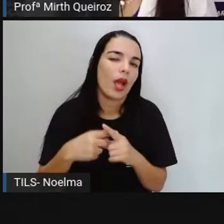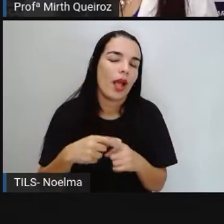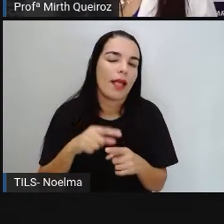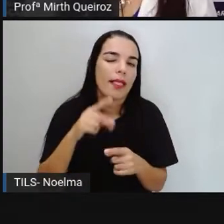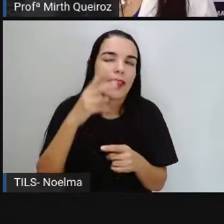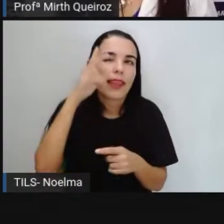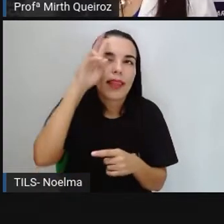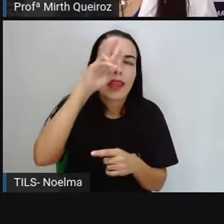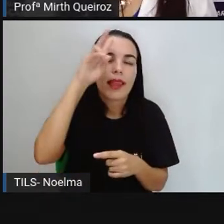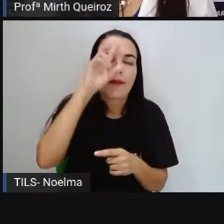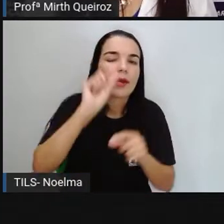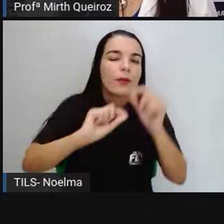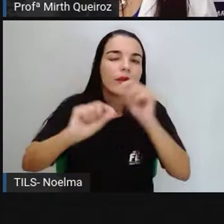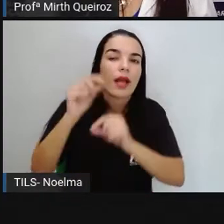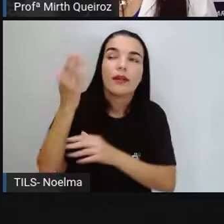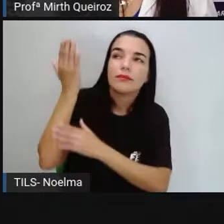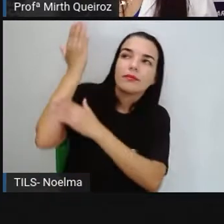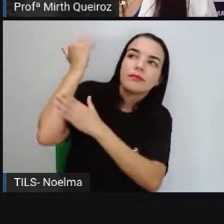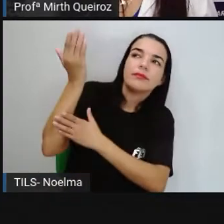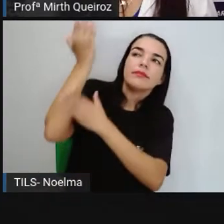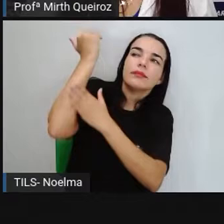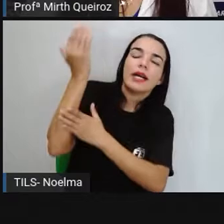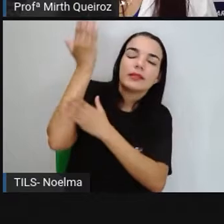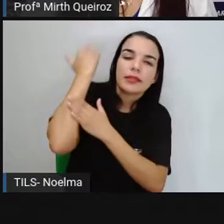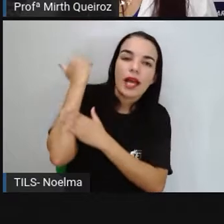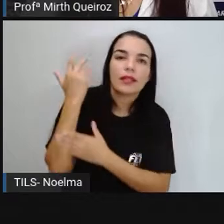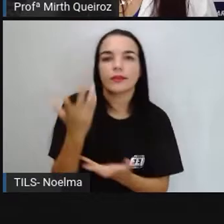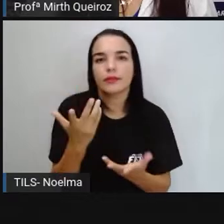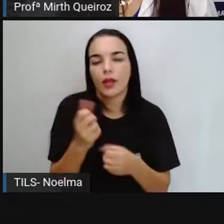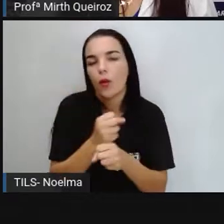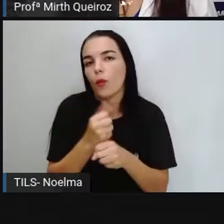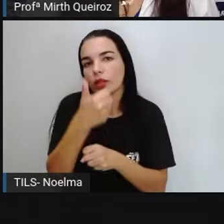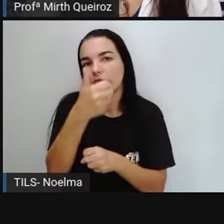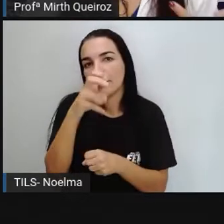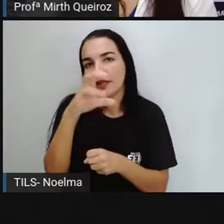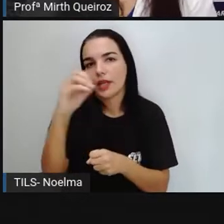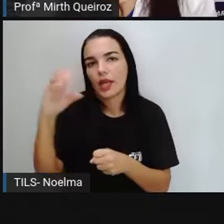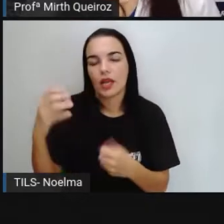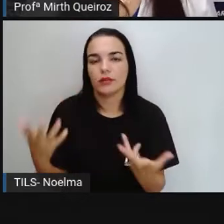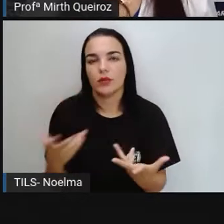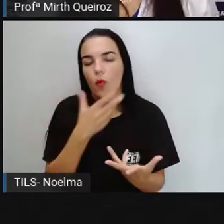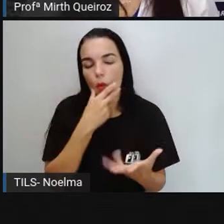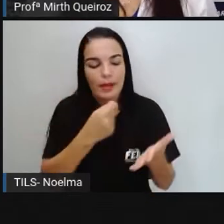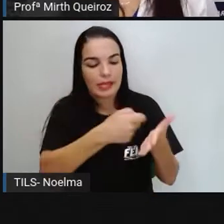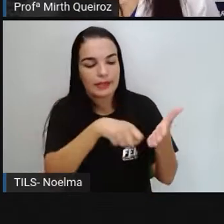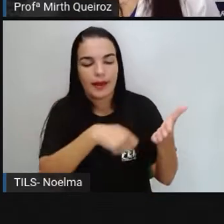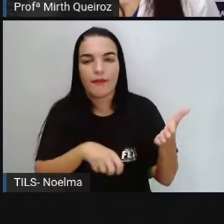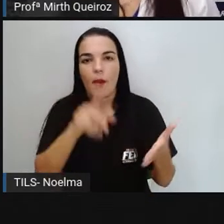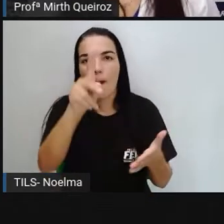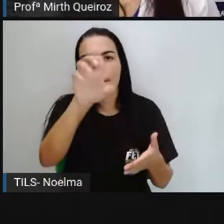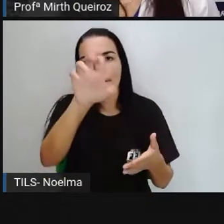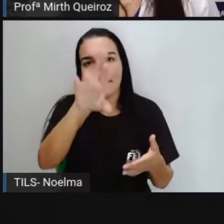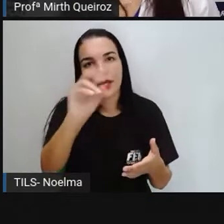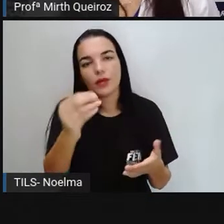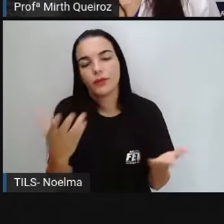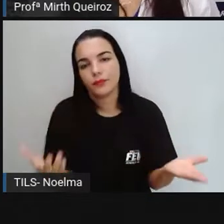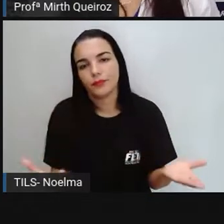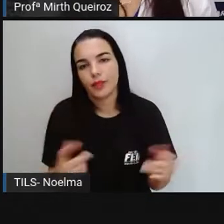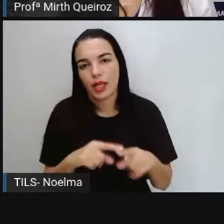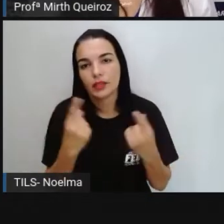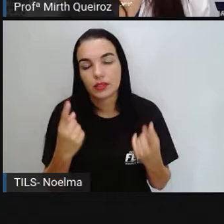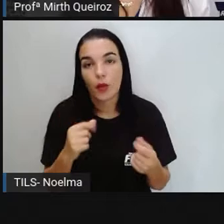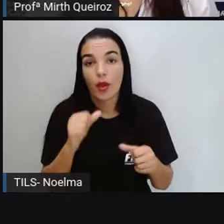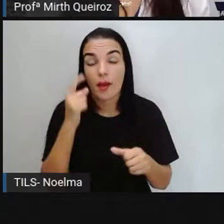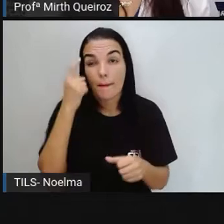Aquele ser que foi descrito lá em 1500 por Pero Vaz de Caminha e que fez com que eles se tornassem,